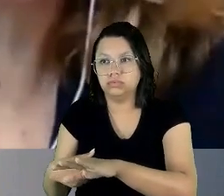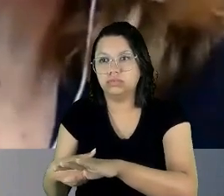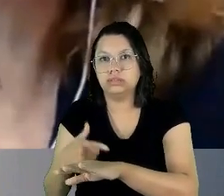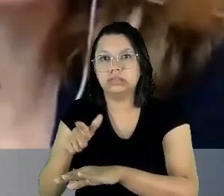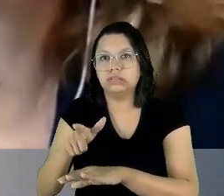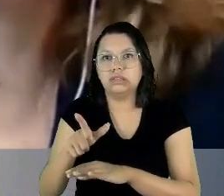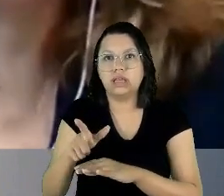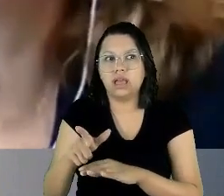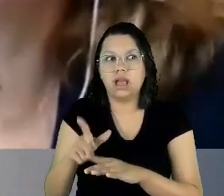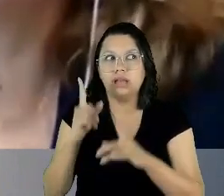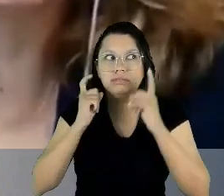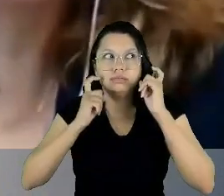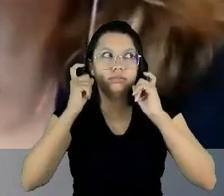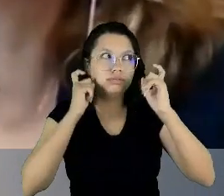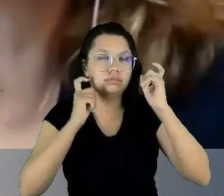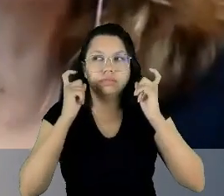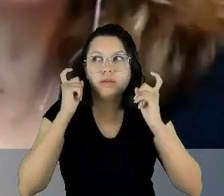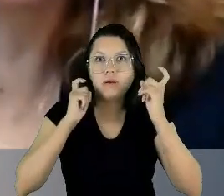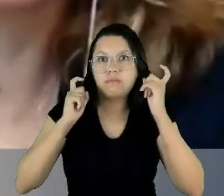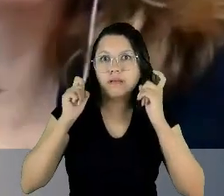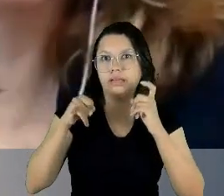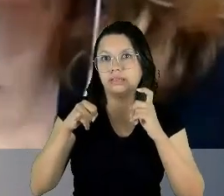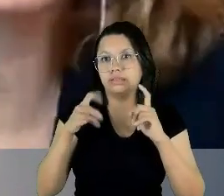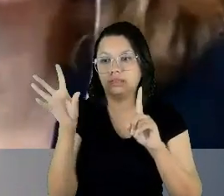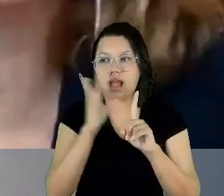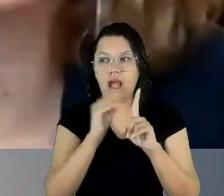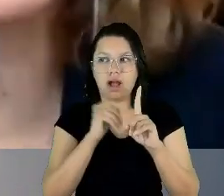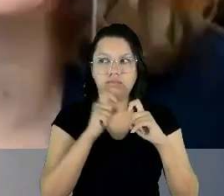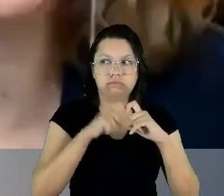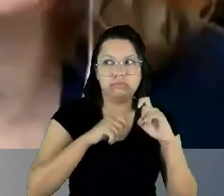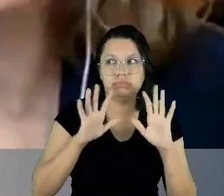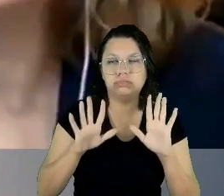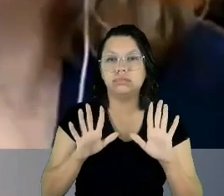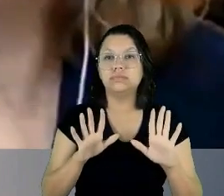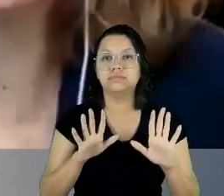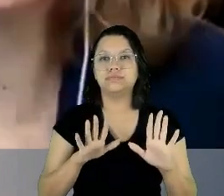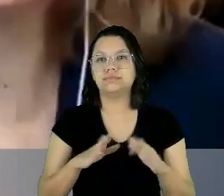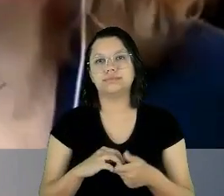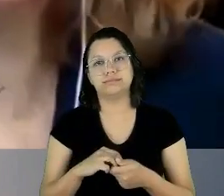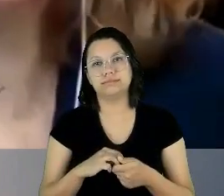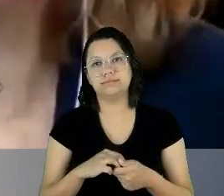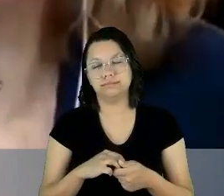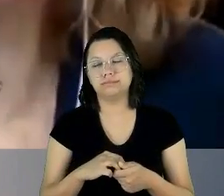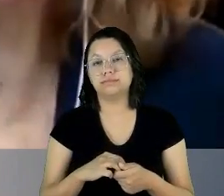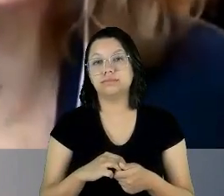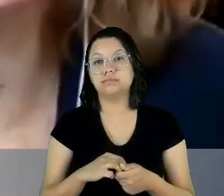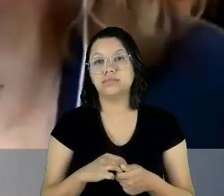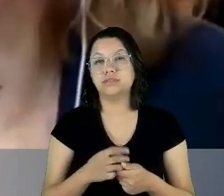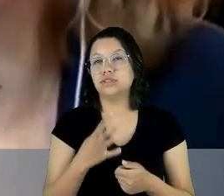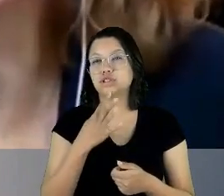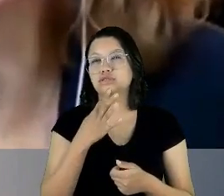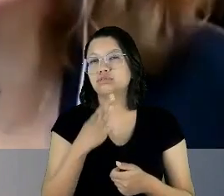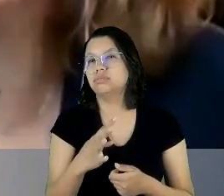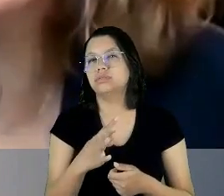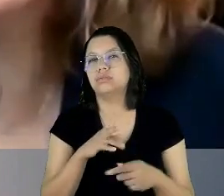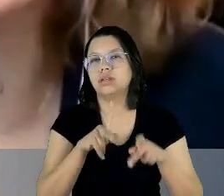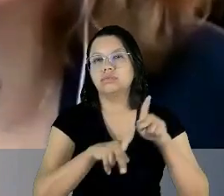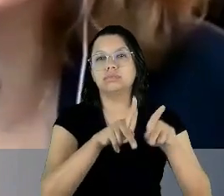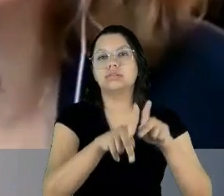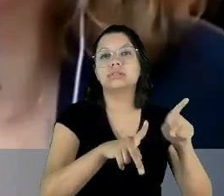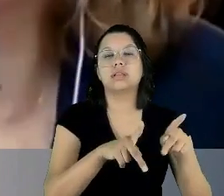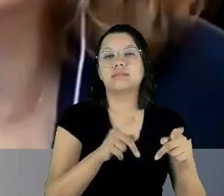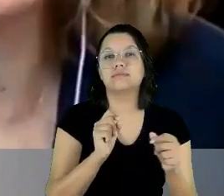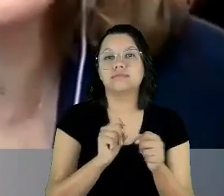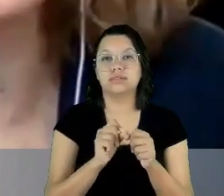público sem se preocupar se serão importunadas ou não. Enfim, então, um pouco o desconhecimento da população,